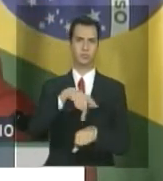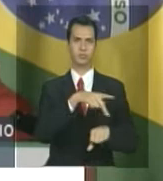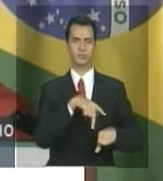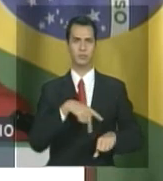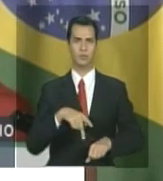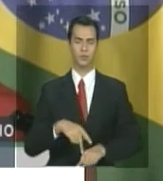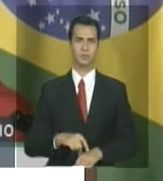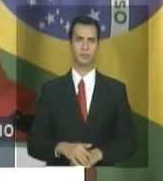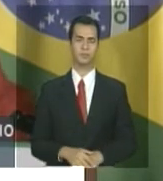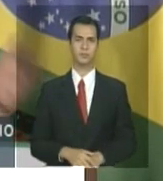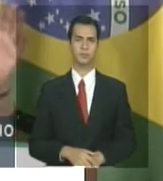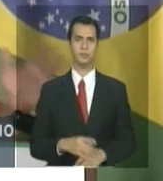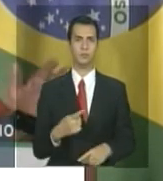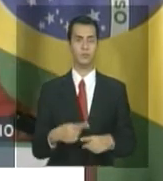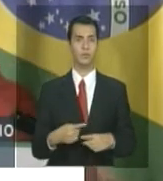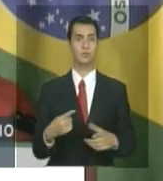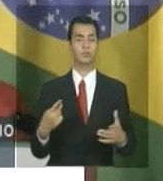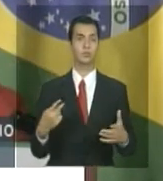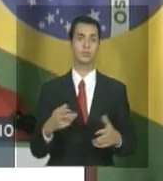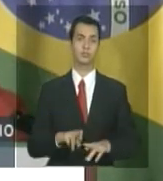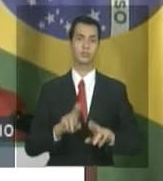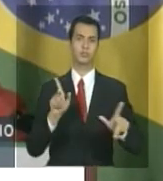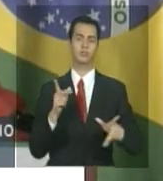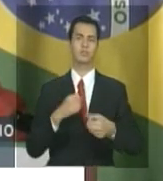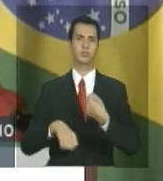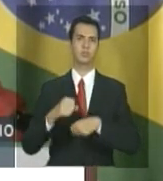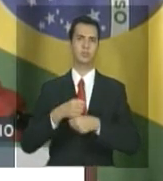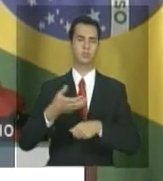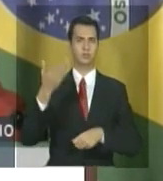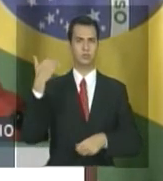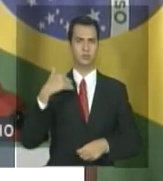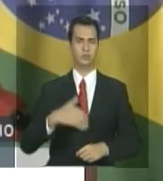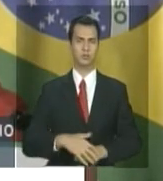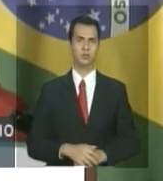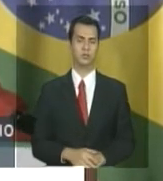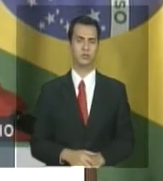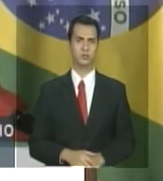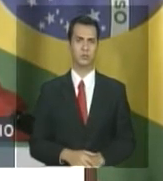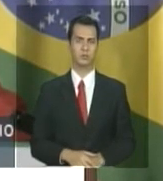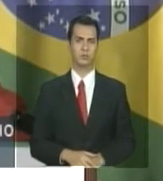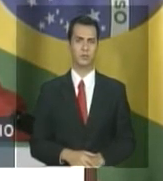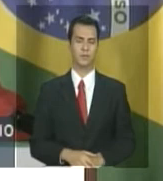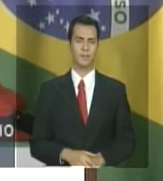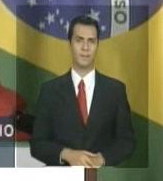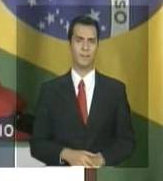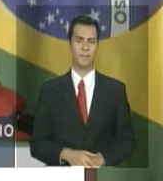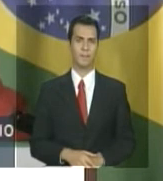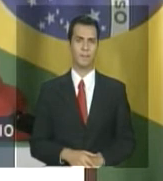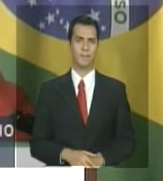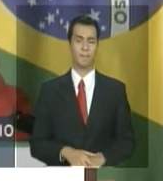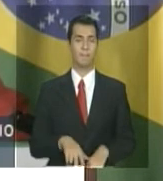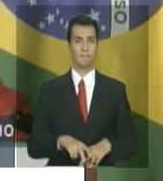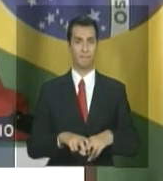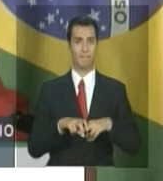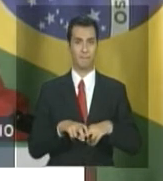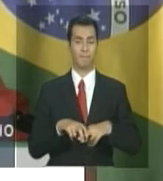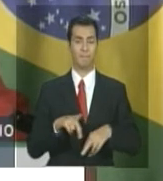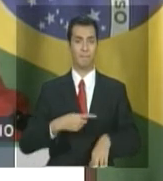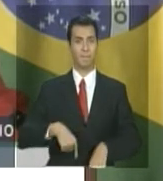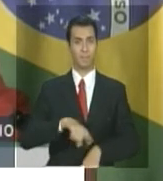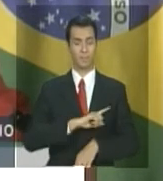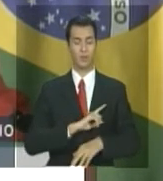dos anos ou das décadas anteriores. Por isso, nós damos